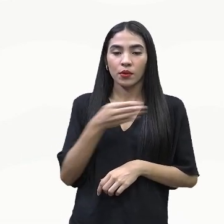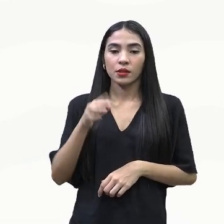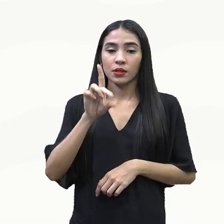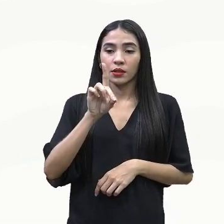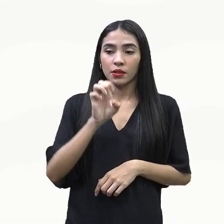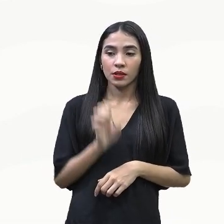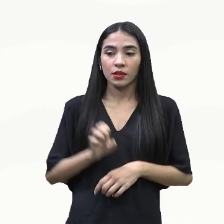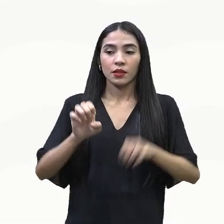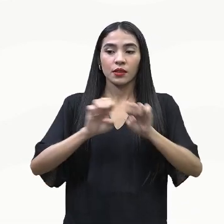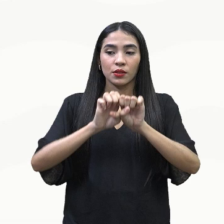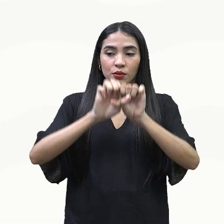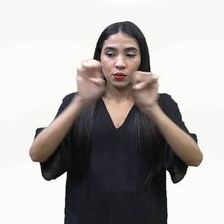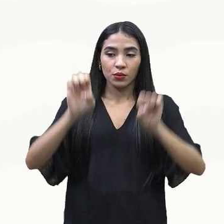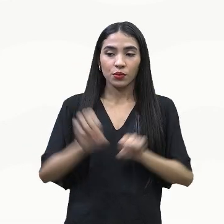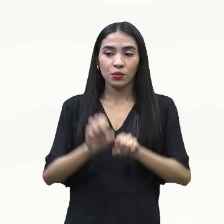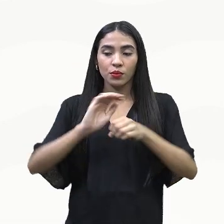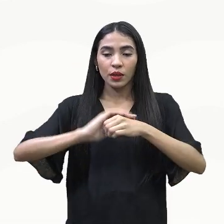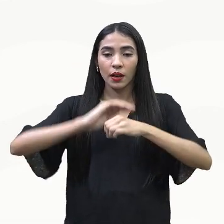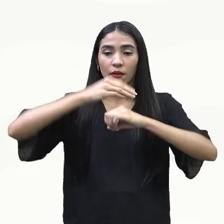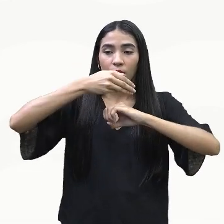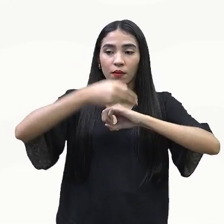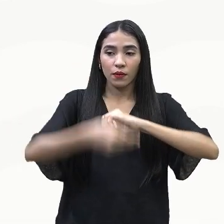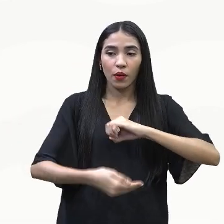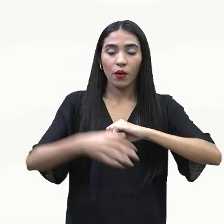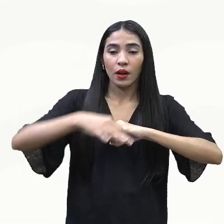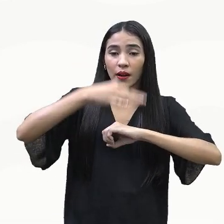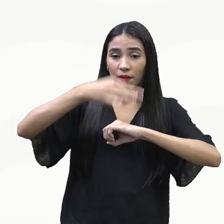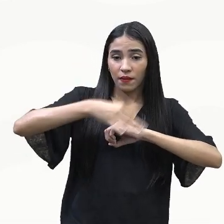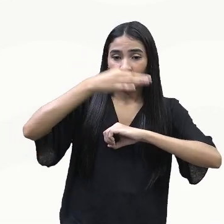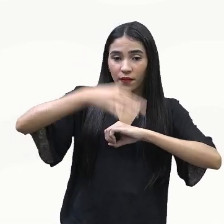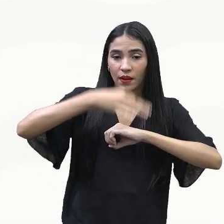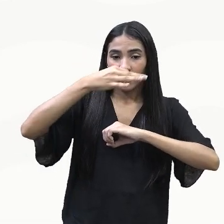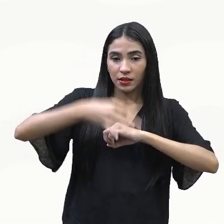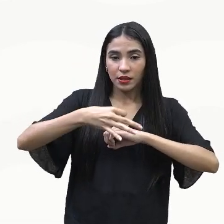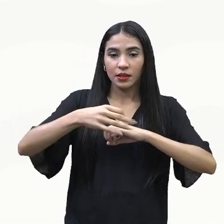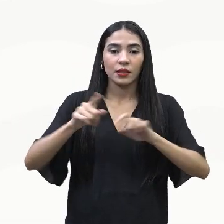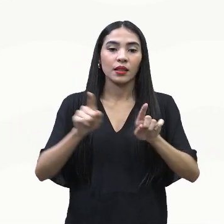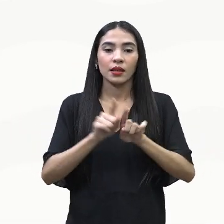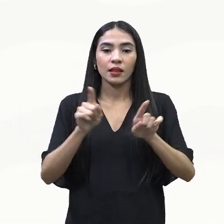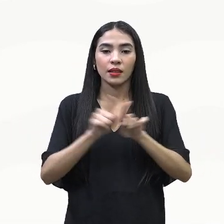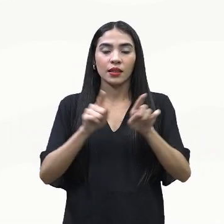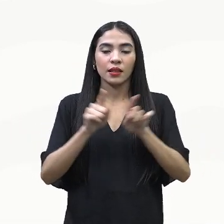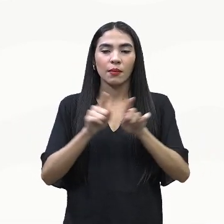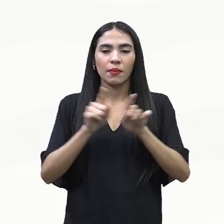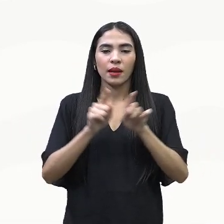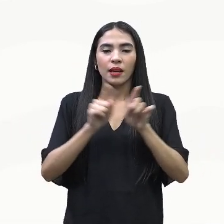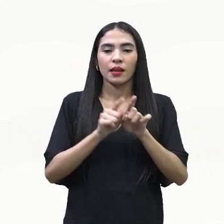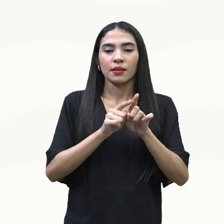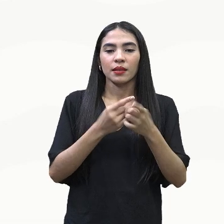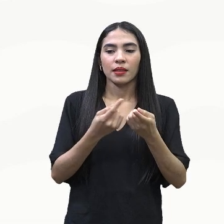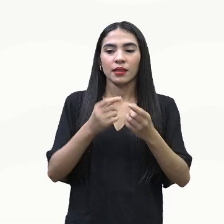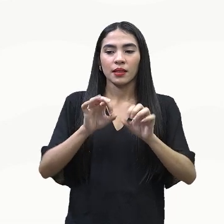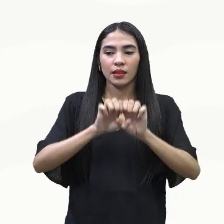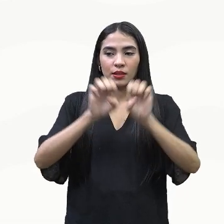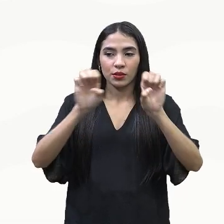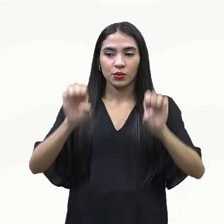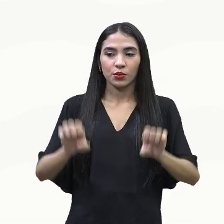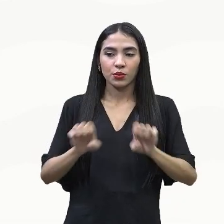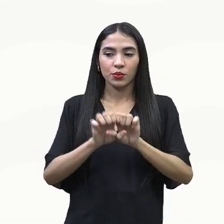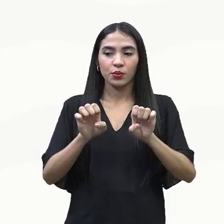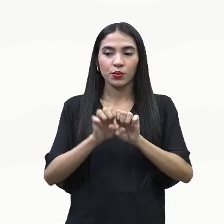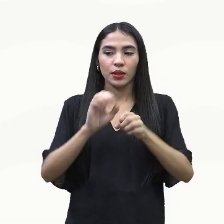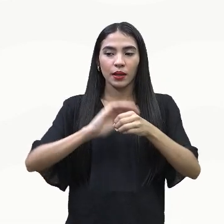púbico, os pelos púbicos e vulva, que engloba os grandes lábios, os pequenos lábios e